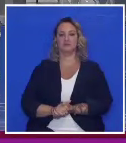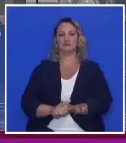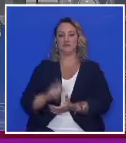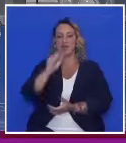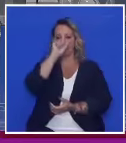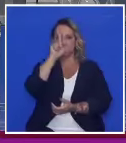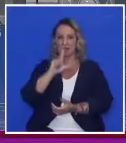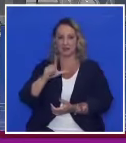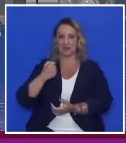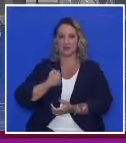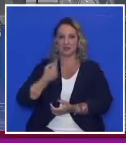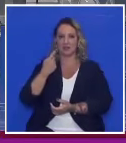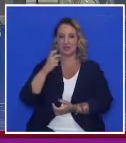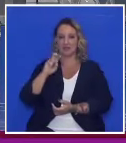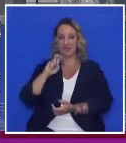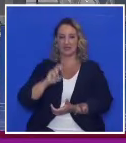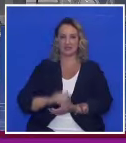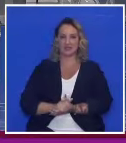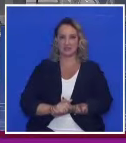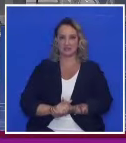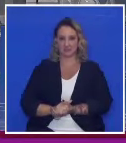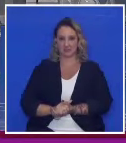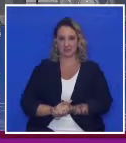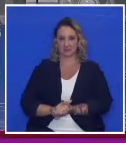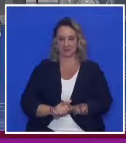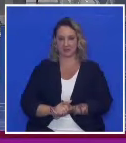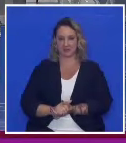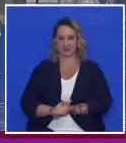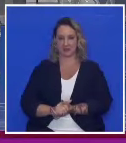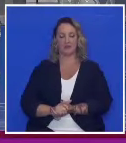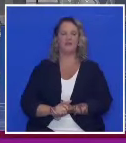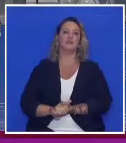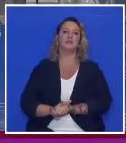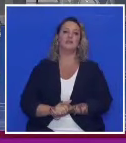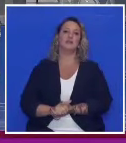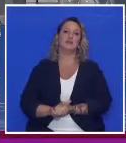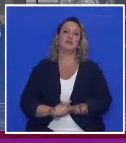Bola azul número 15. Azul 15.